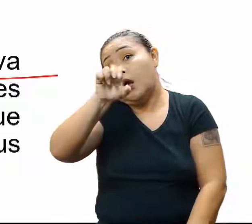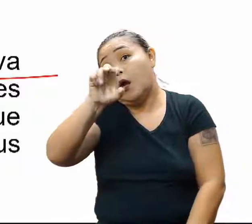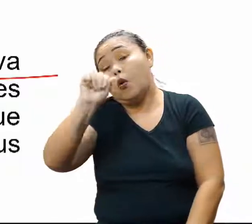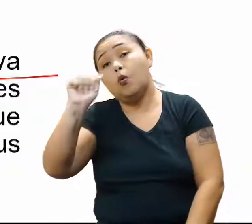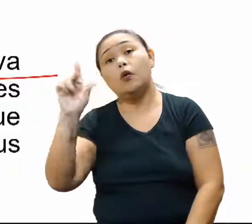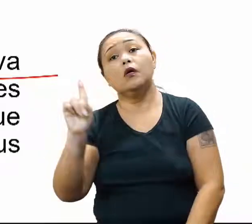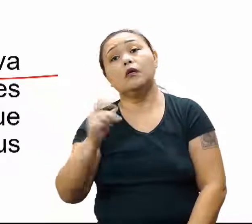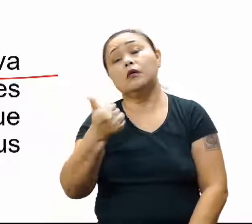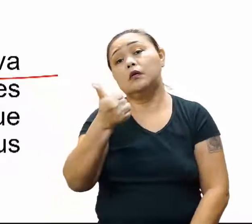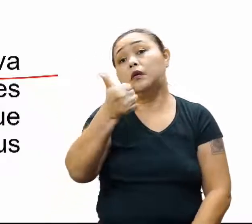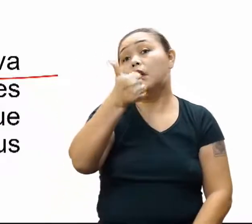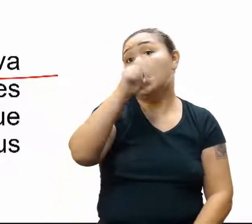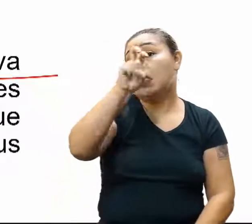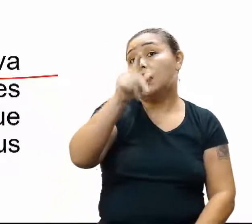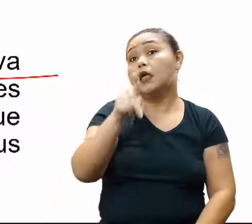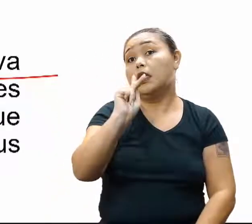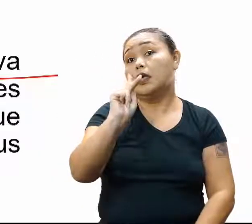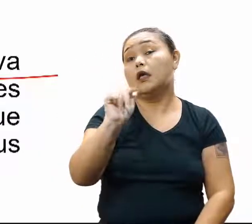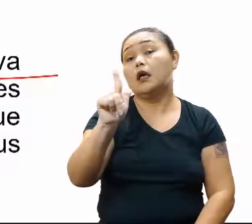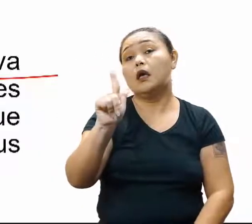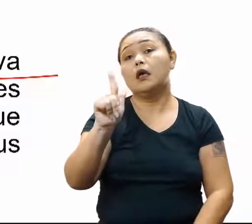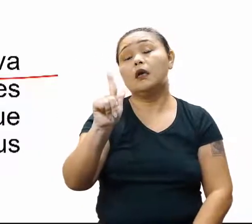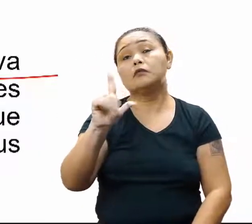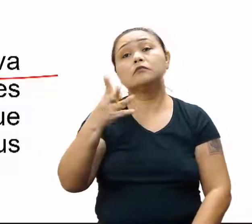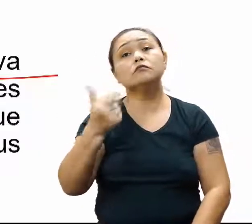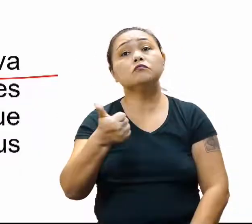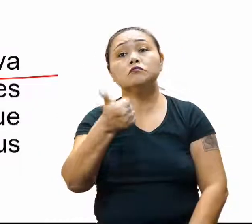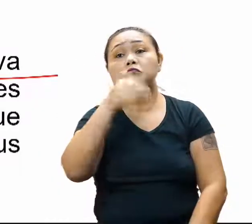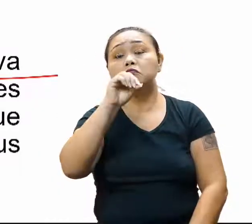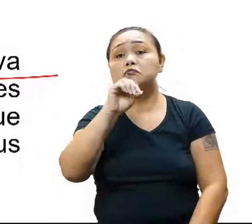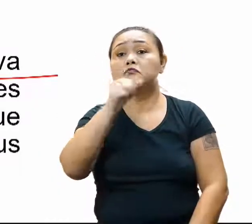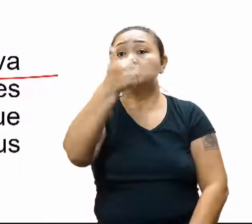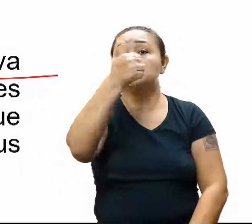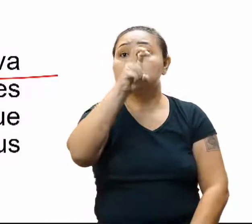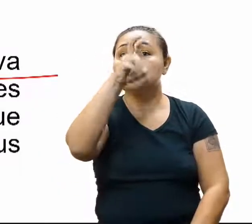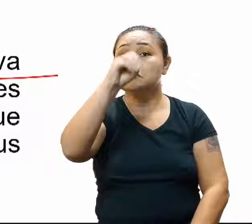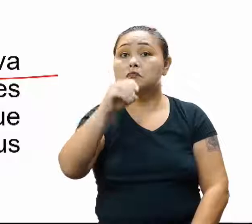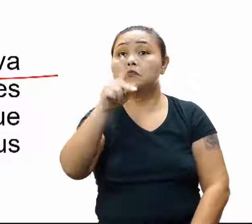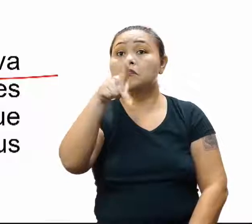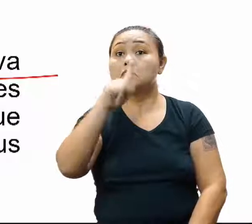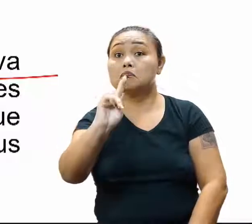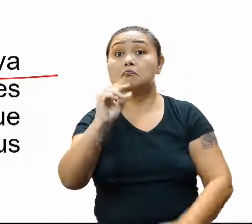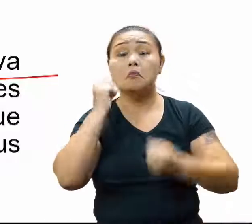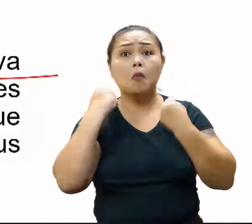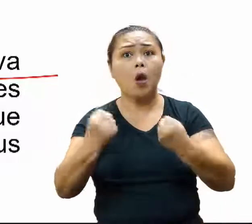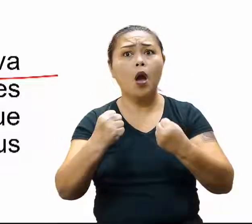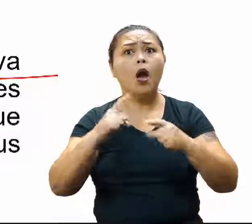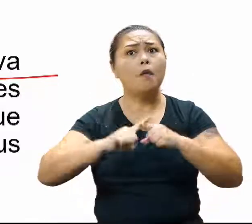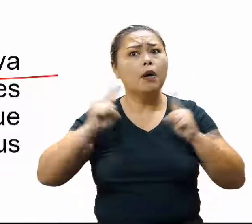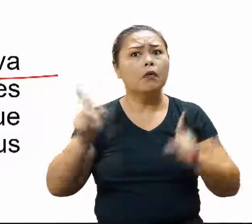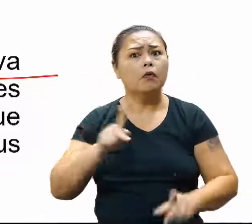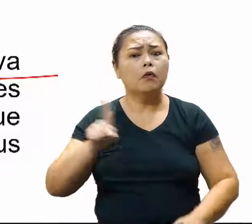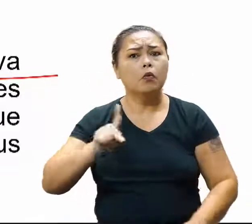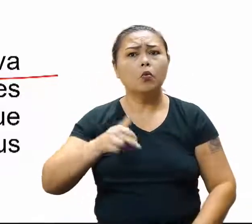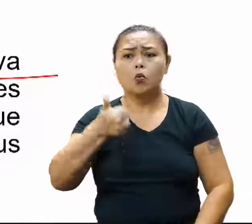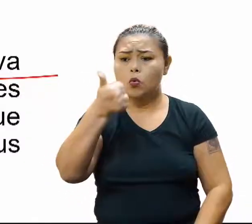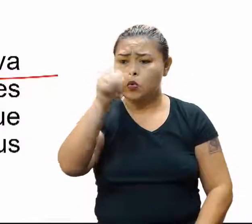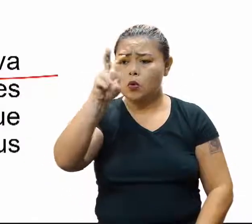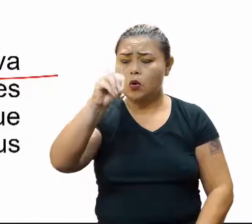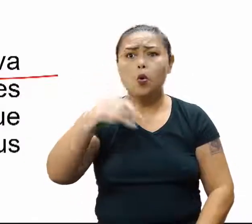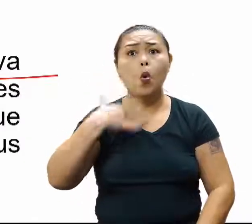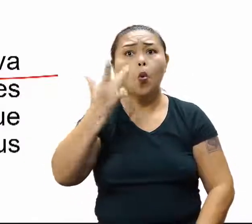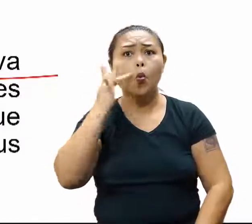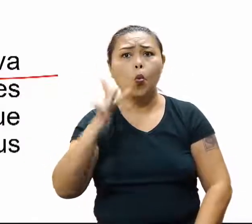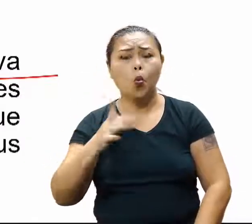é 15 quilos, né? 10 arroba, 150 quilos. Mas, professor, 150 quilos de ouro